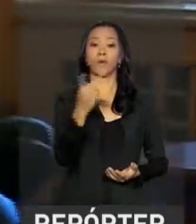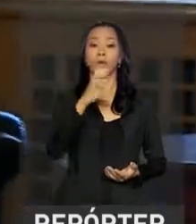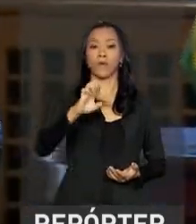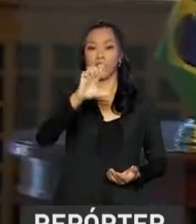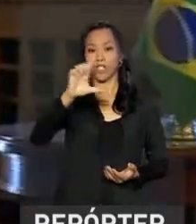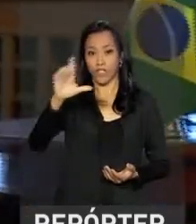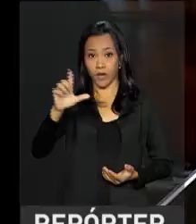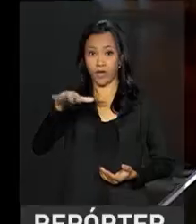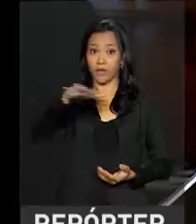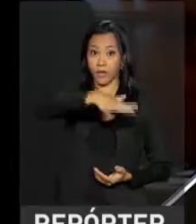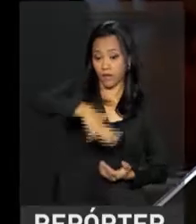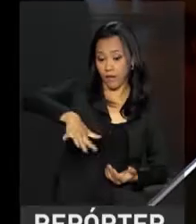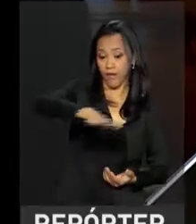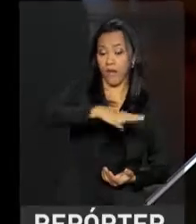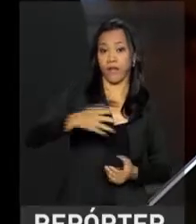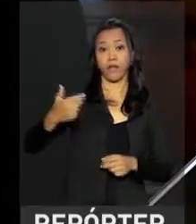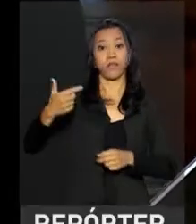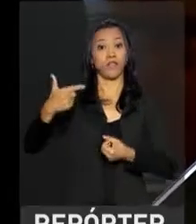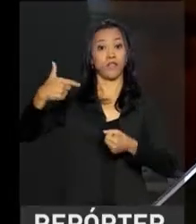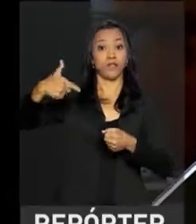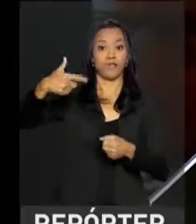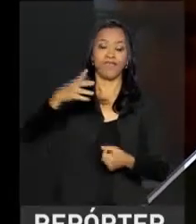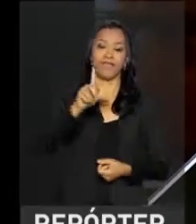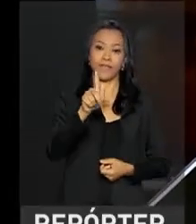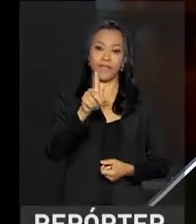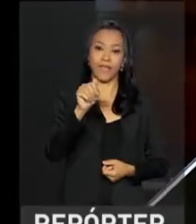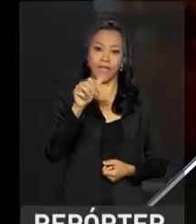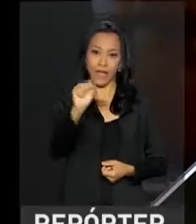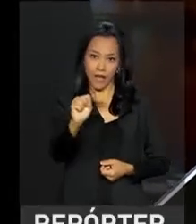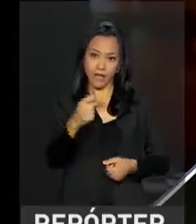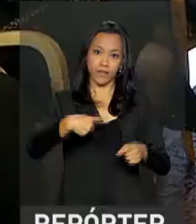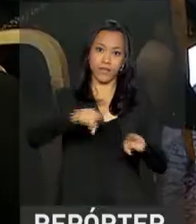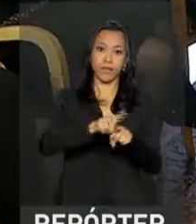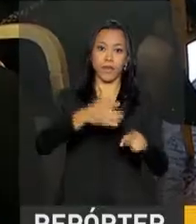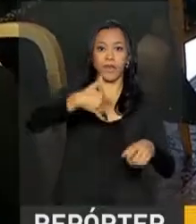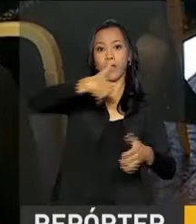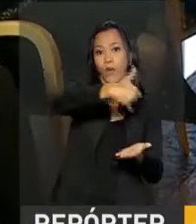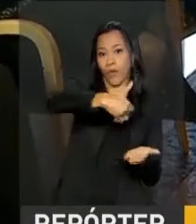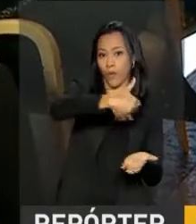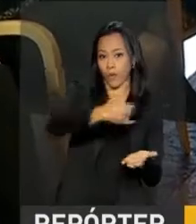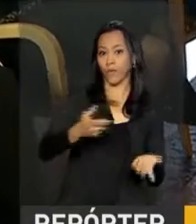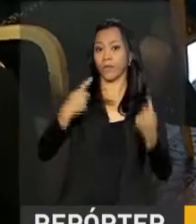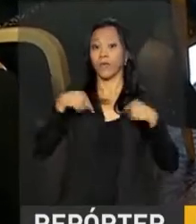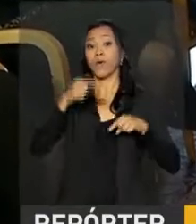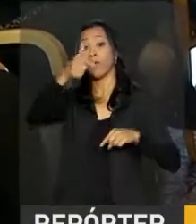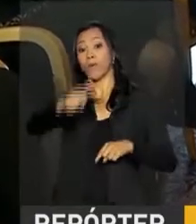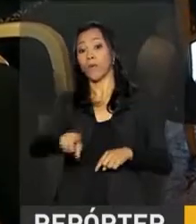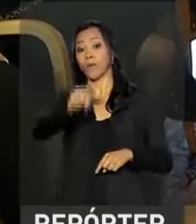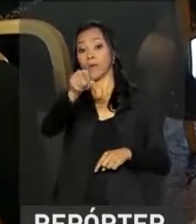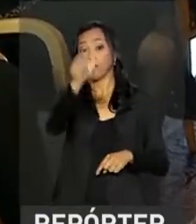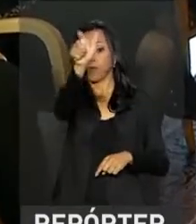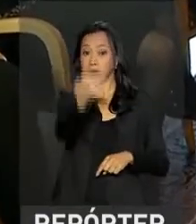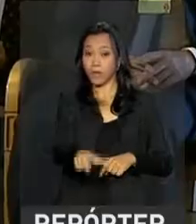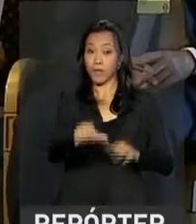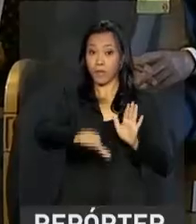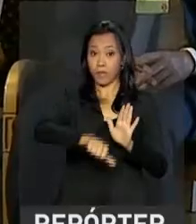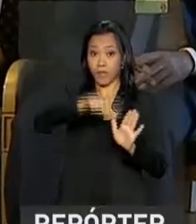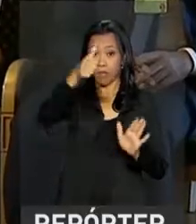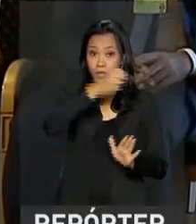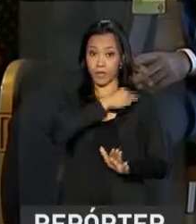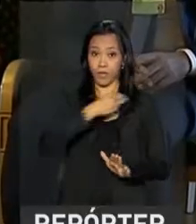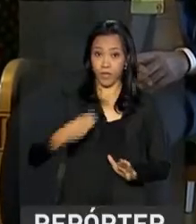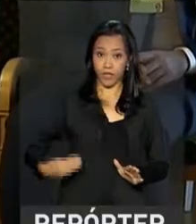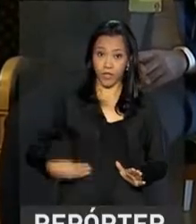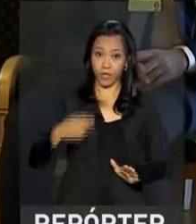óleo e gás são positivas para os investimentos. Moving in the right direction. O presidente se encontrou ainda com o primeiro-ministro do Líbano,